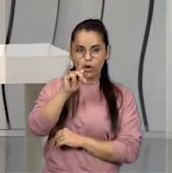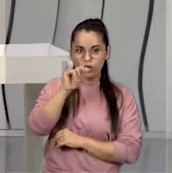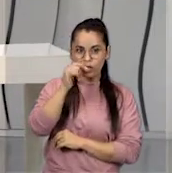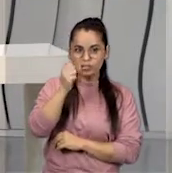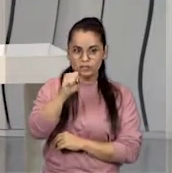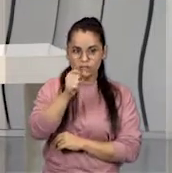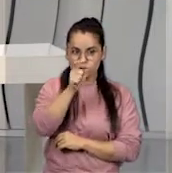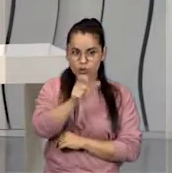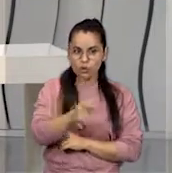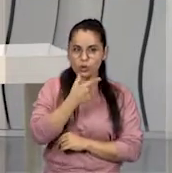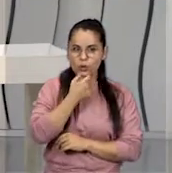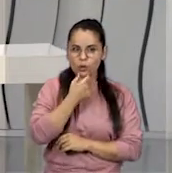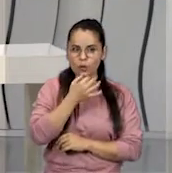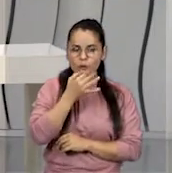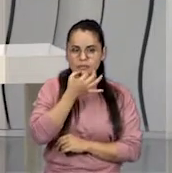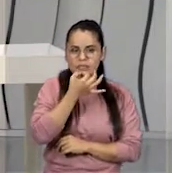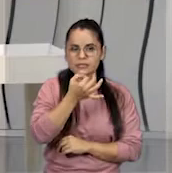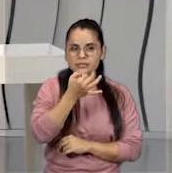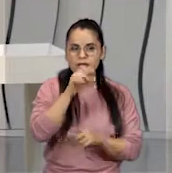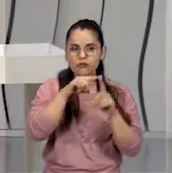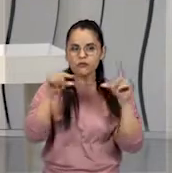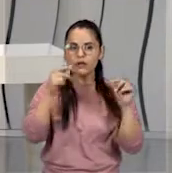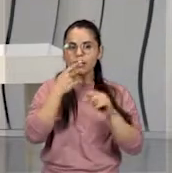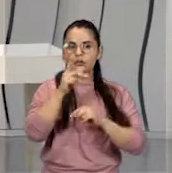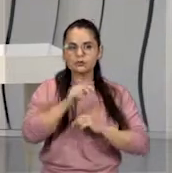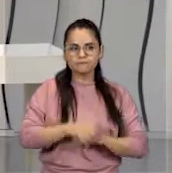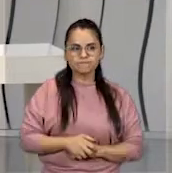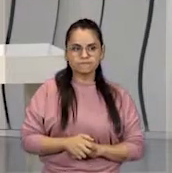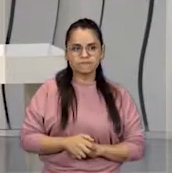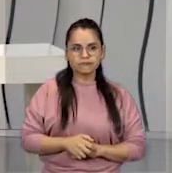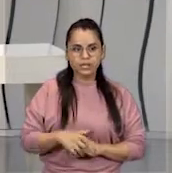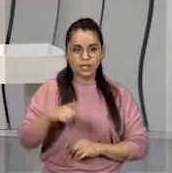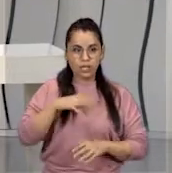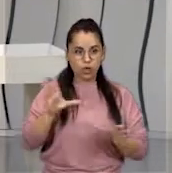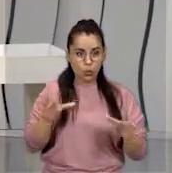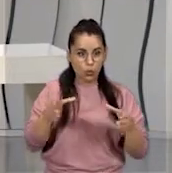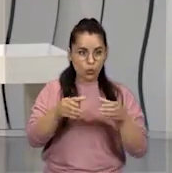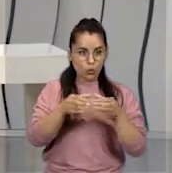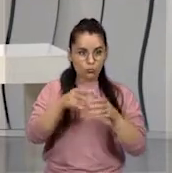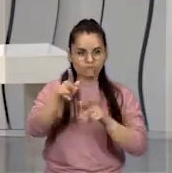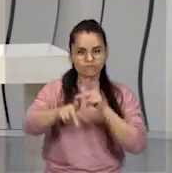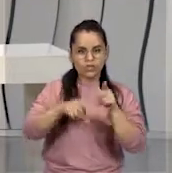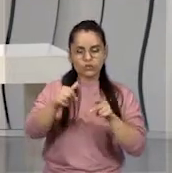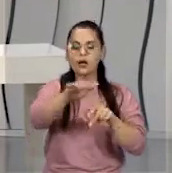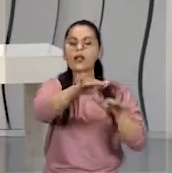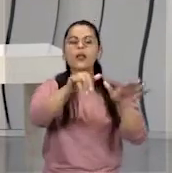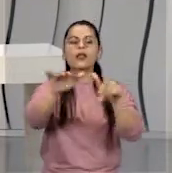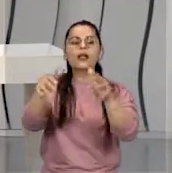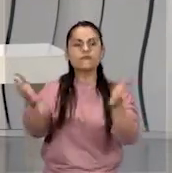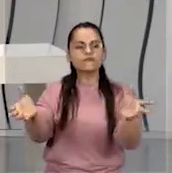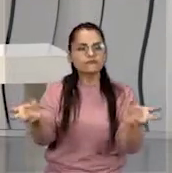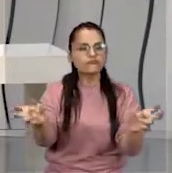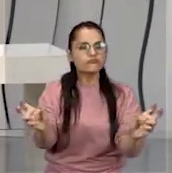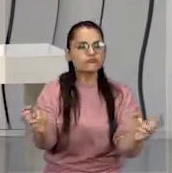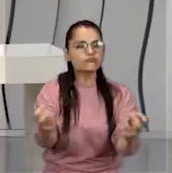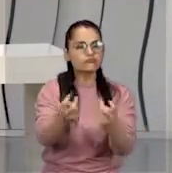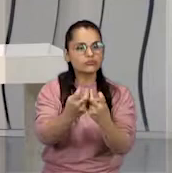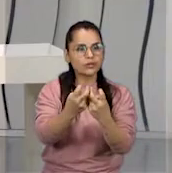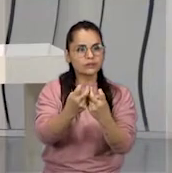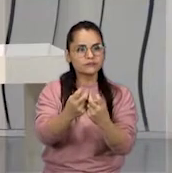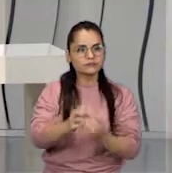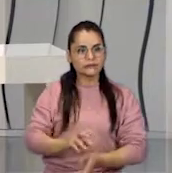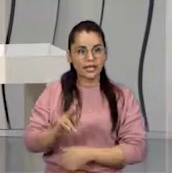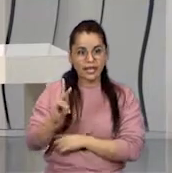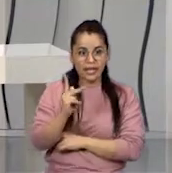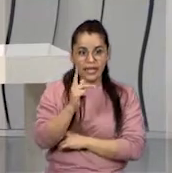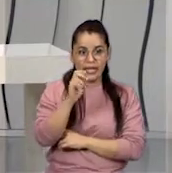Uma citação bem legal dele, que ele vai falar assim, ele reúne um grupo de pessoas e fala que Helena, na Guerra de